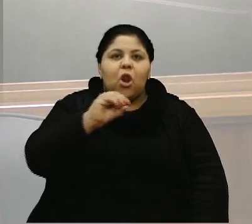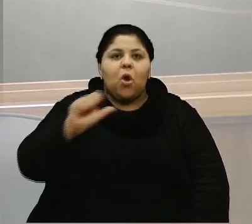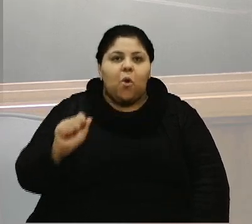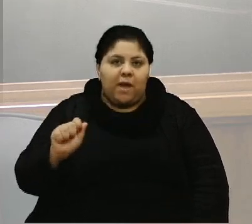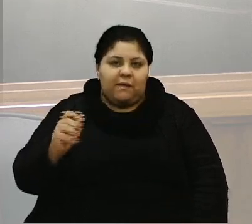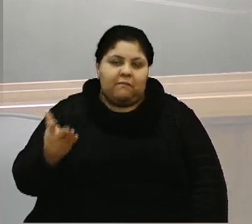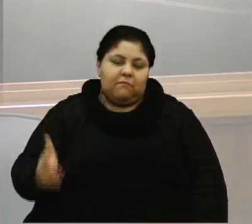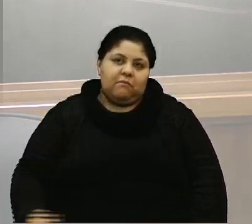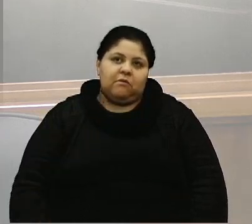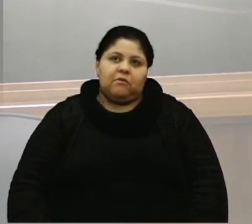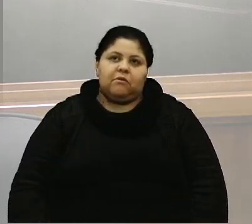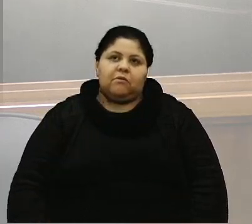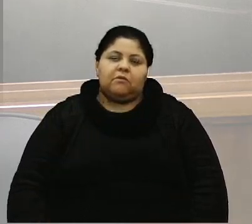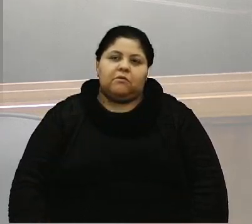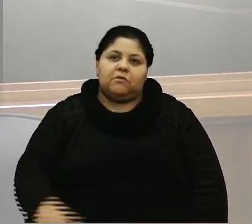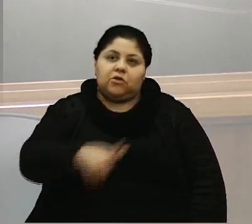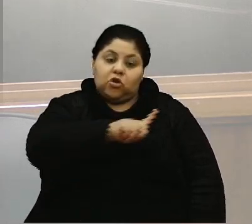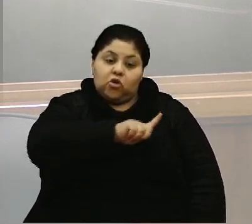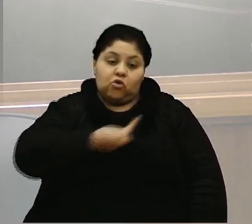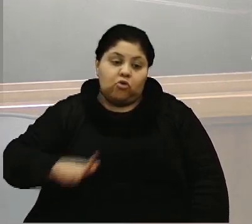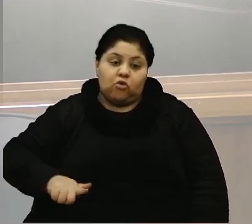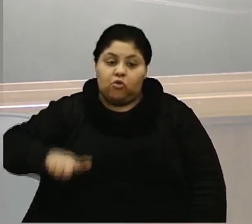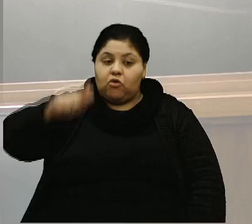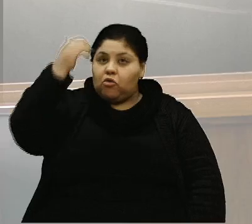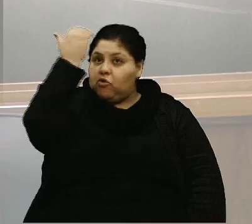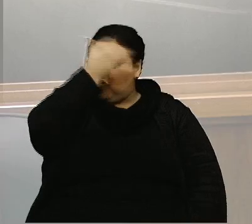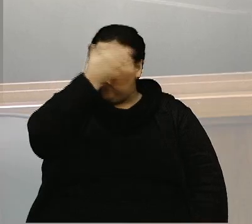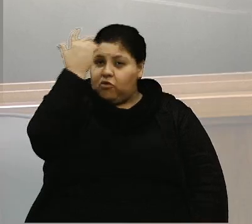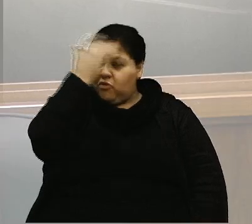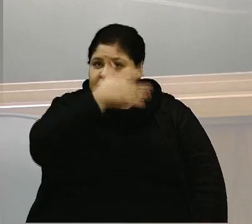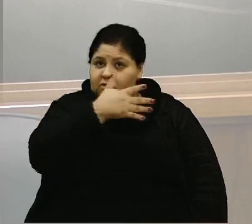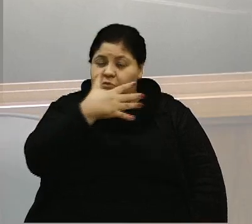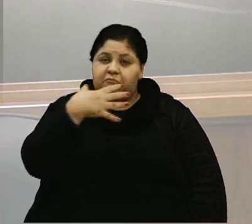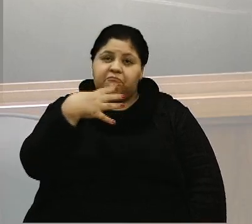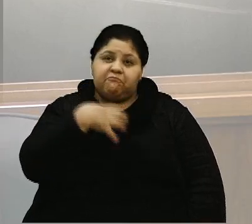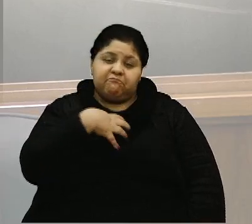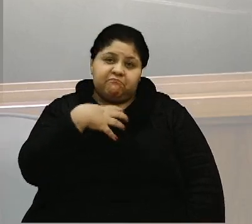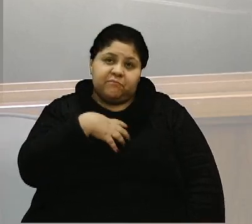Então, o governo Adiló quis governar de forma